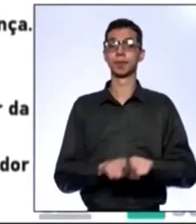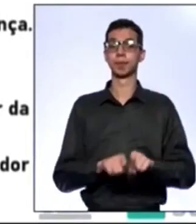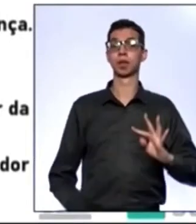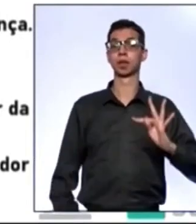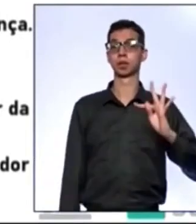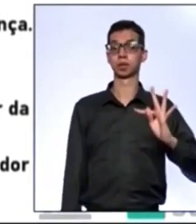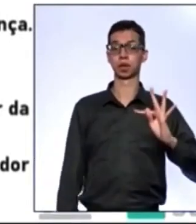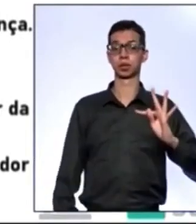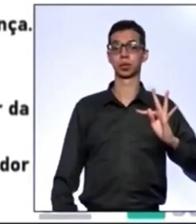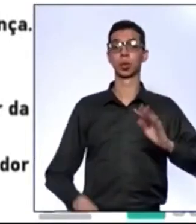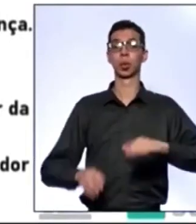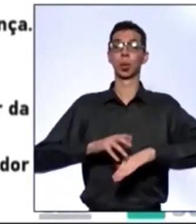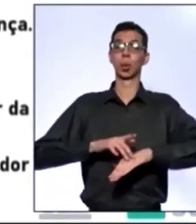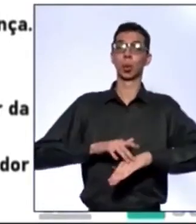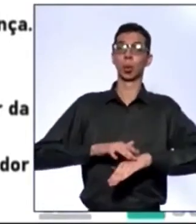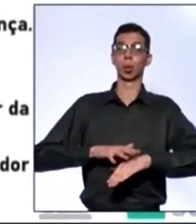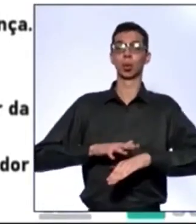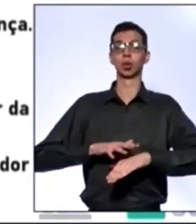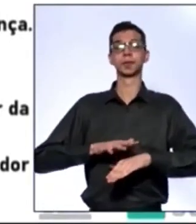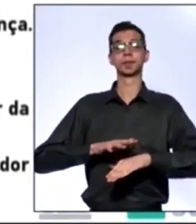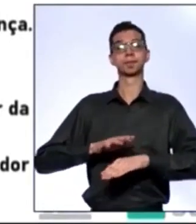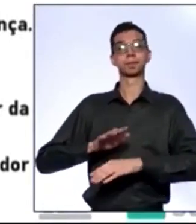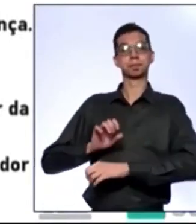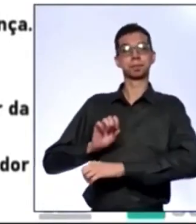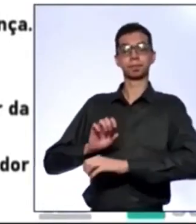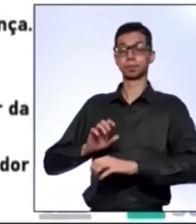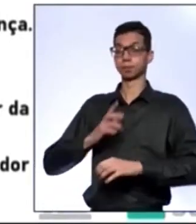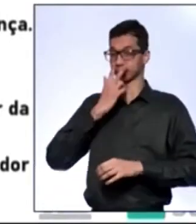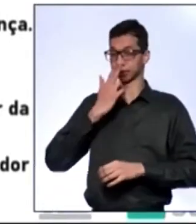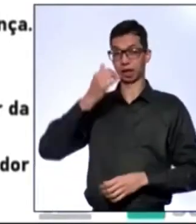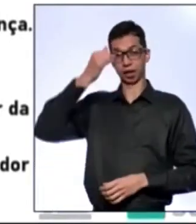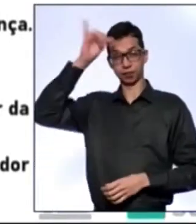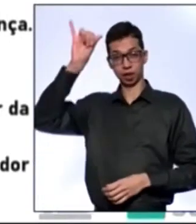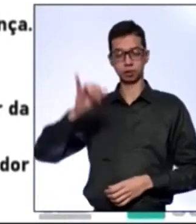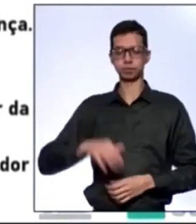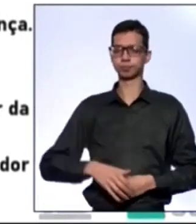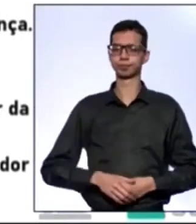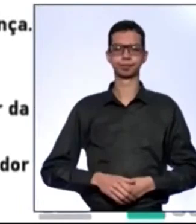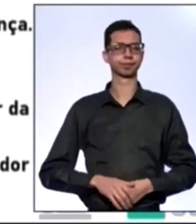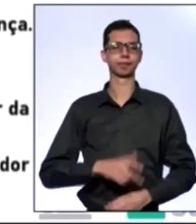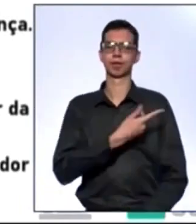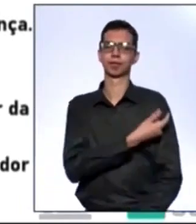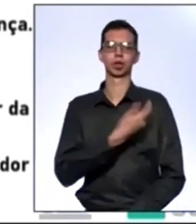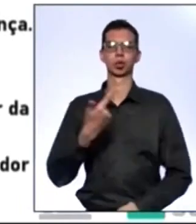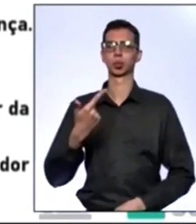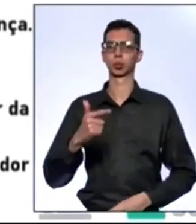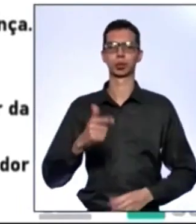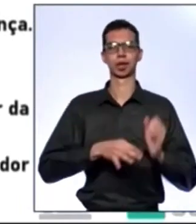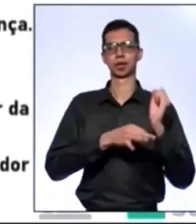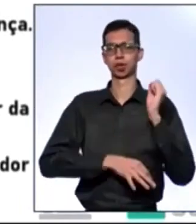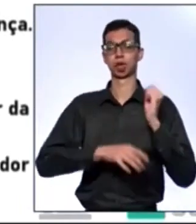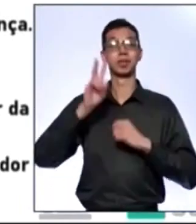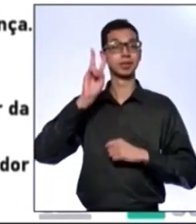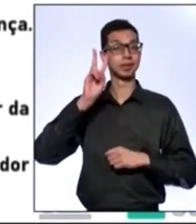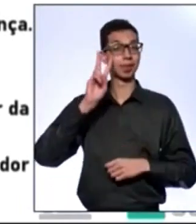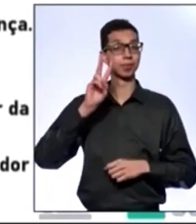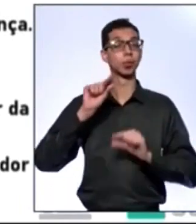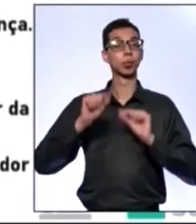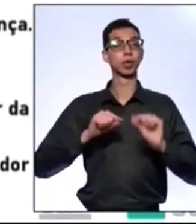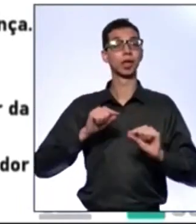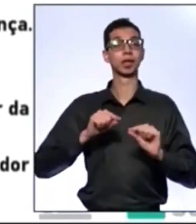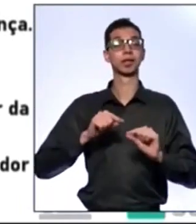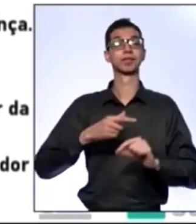A vacina não tem linfócito B e T. Lembre-se, a vacina tem um antígeno. Então, veja, a resposta